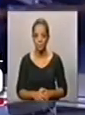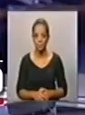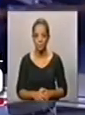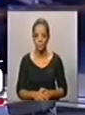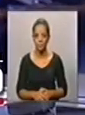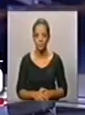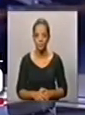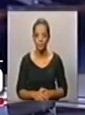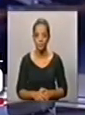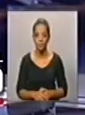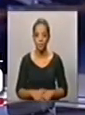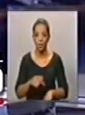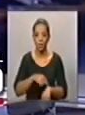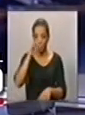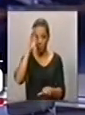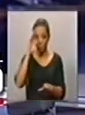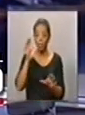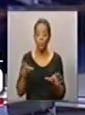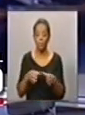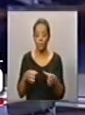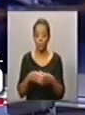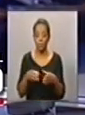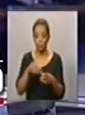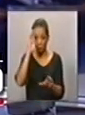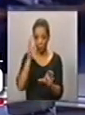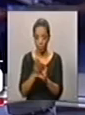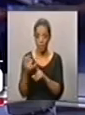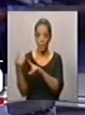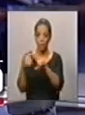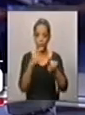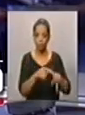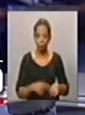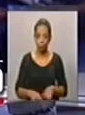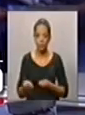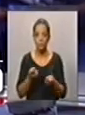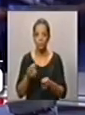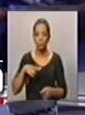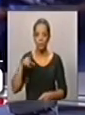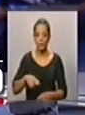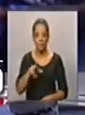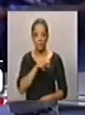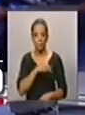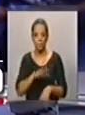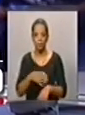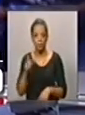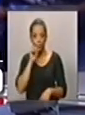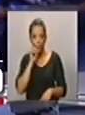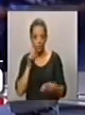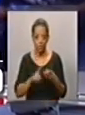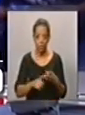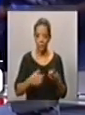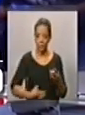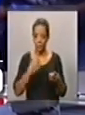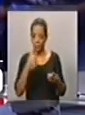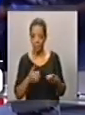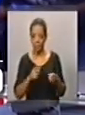A Ordem dos Psicólogos distinguiu várias organizações portuguesas. Elas foram premiadas pelos seus contributos para a segurança, o bem-estar